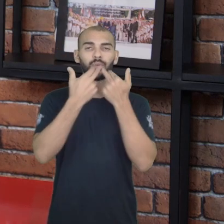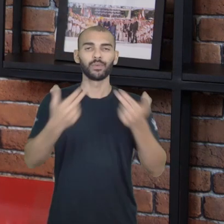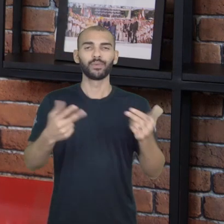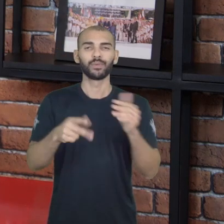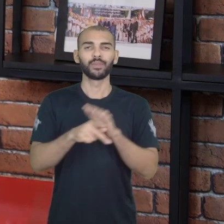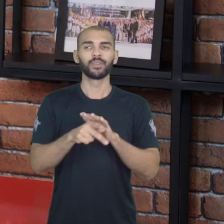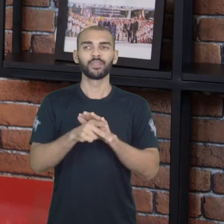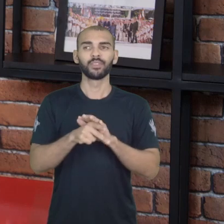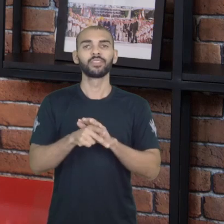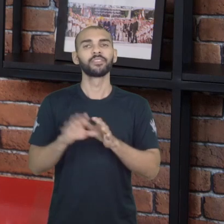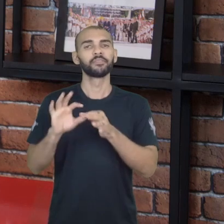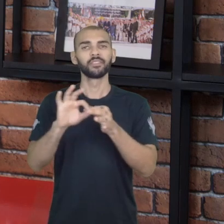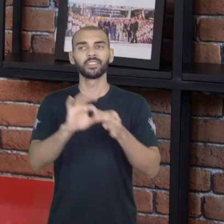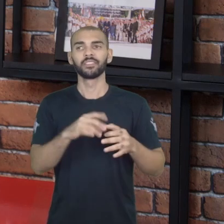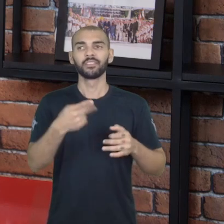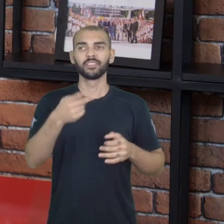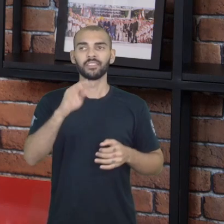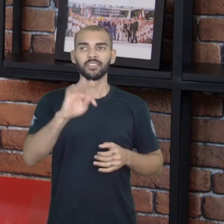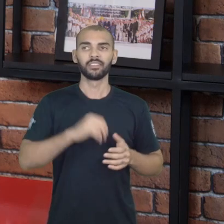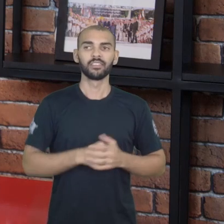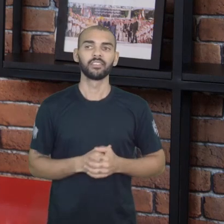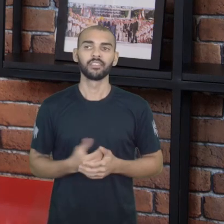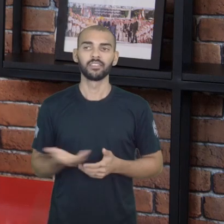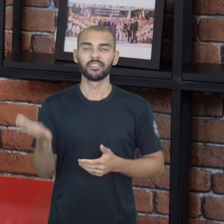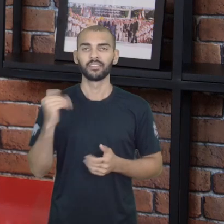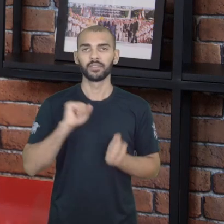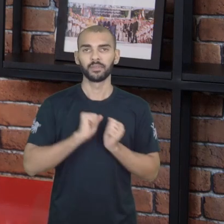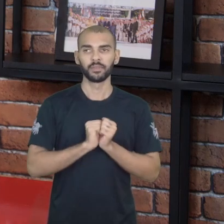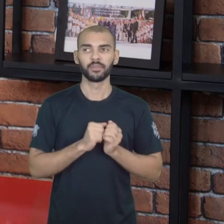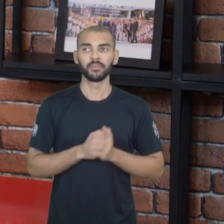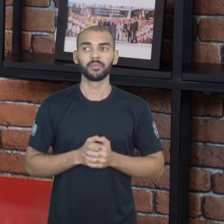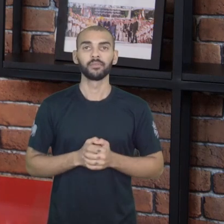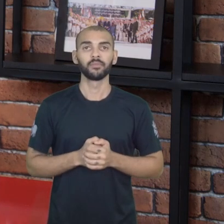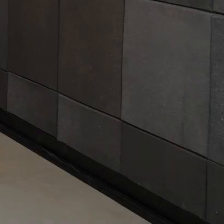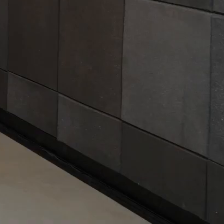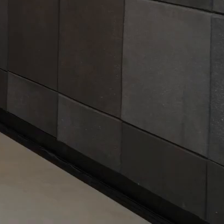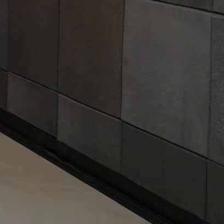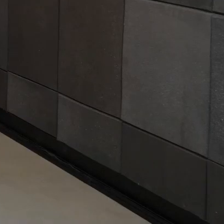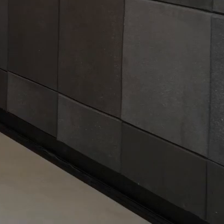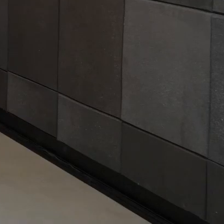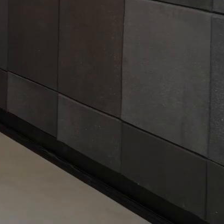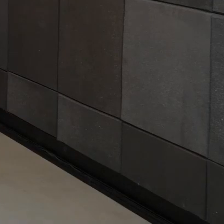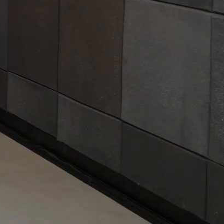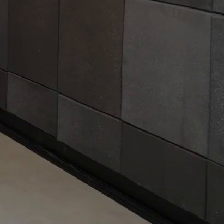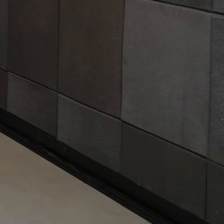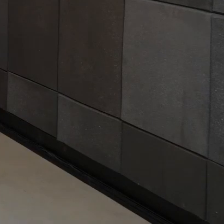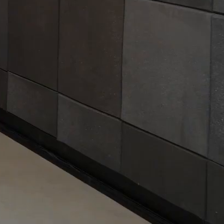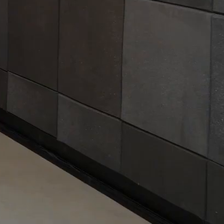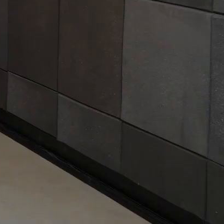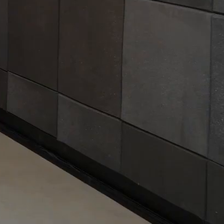com um resumo do que foi notícia na rede PT de comunicação. Vem comigo!